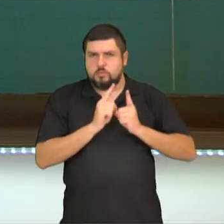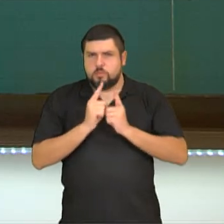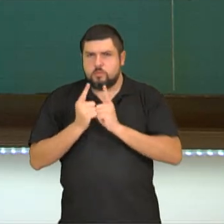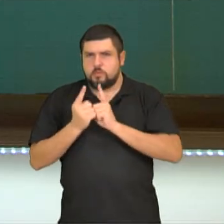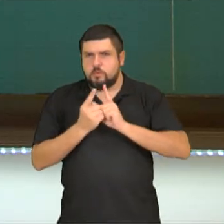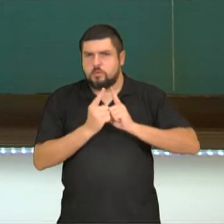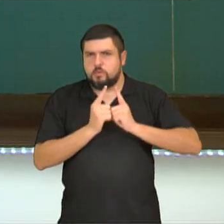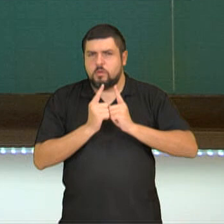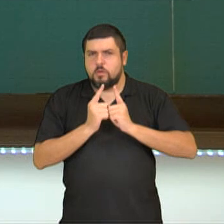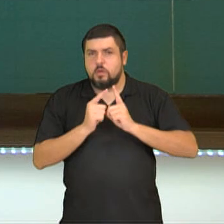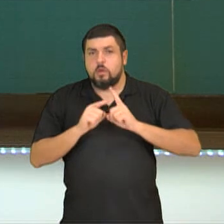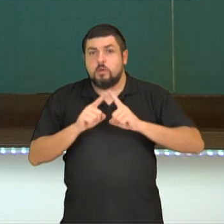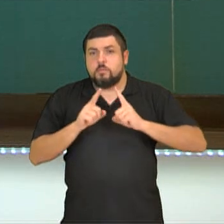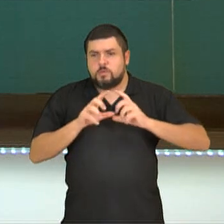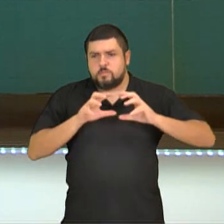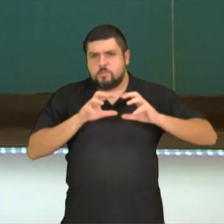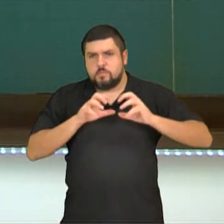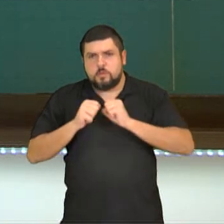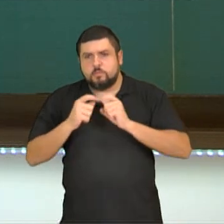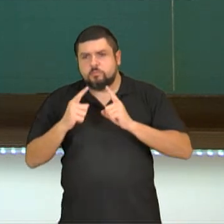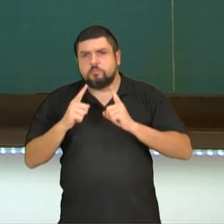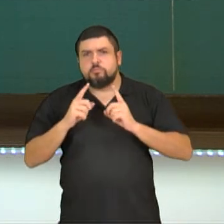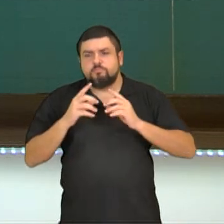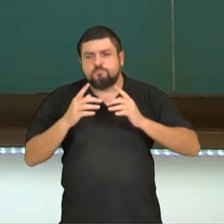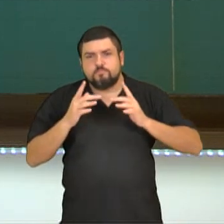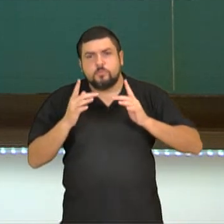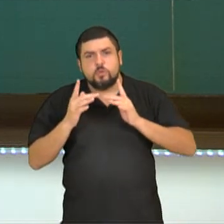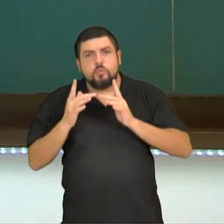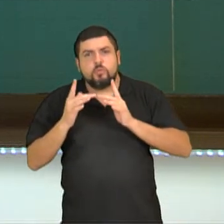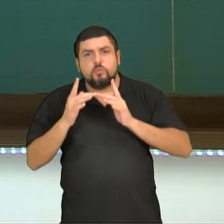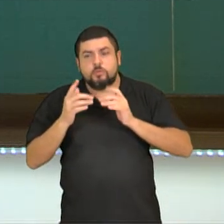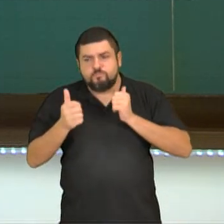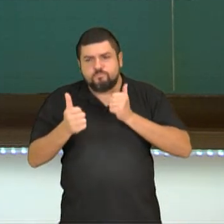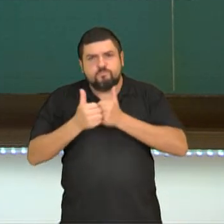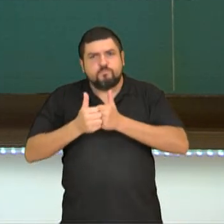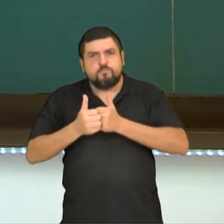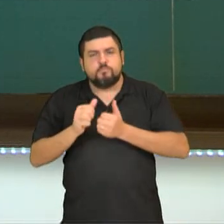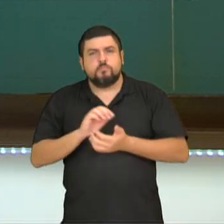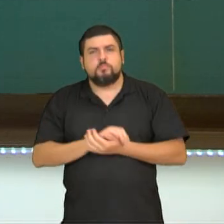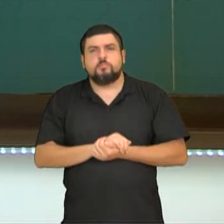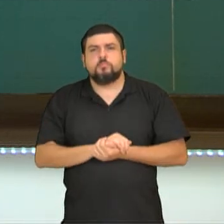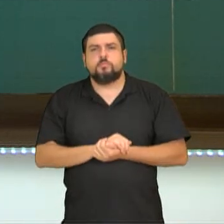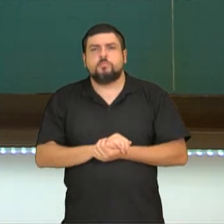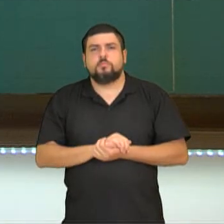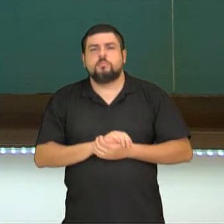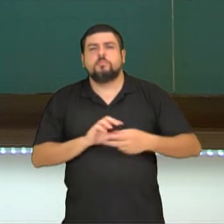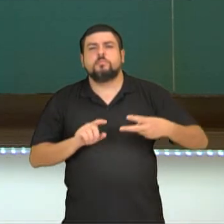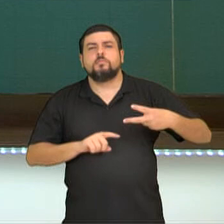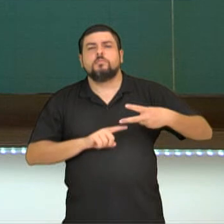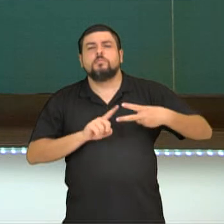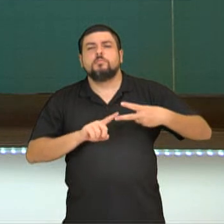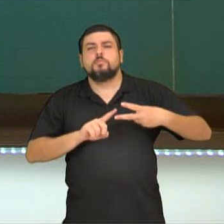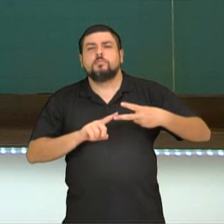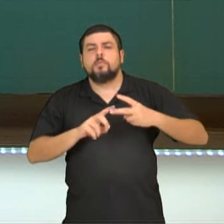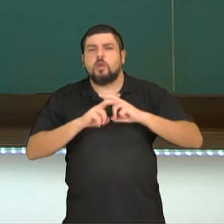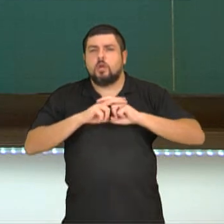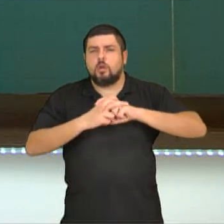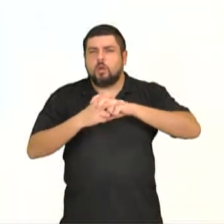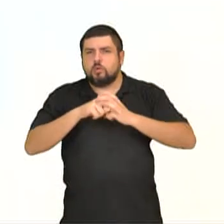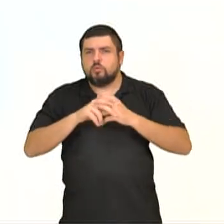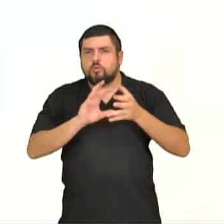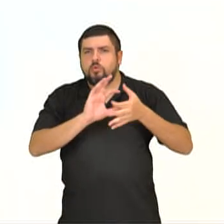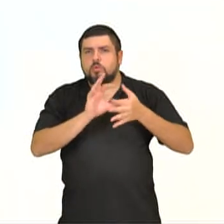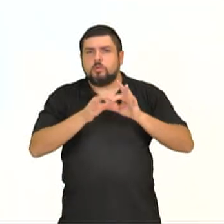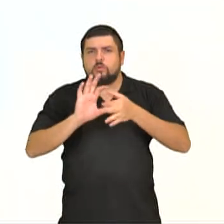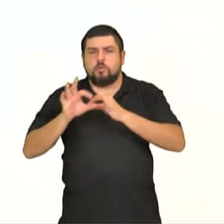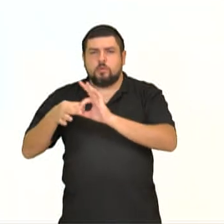luta em que a gente pode dizer que o contato é bem próximo. Aí tem a luta olímpica, mesmo caso, também a